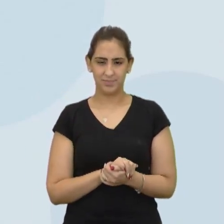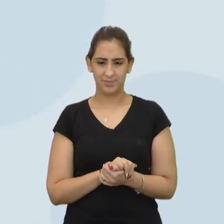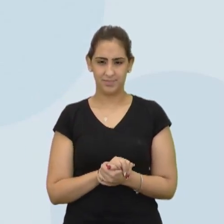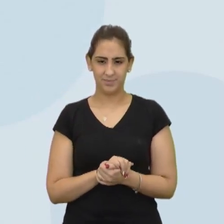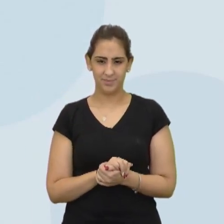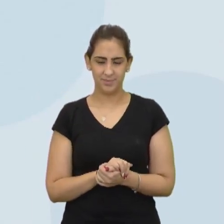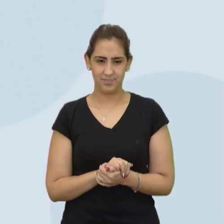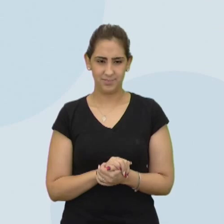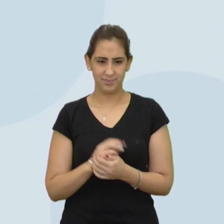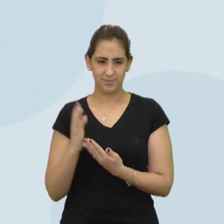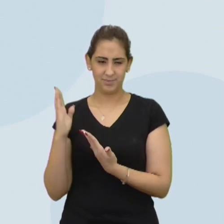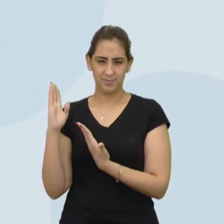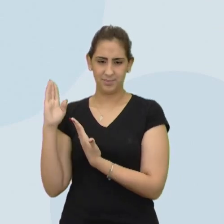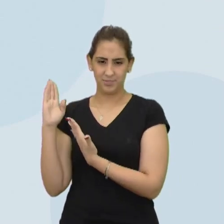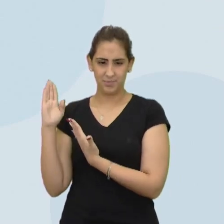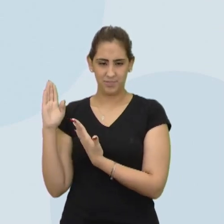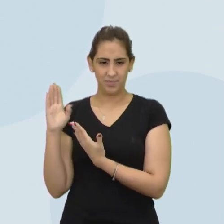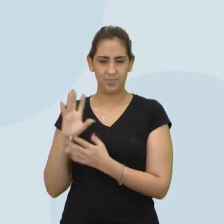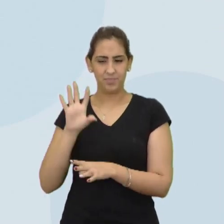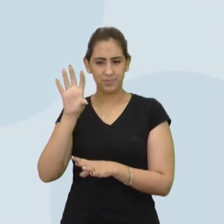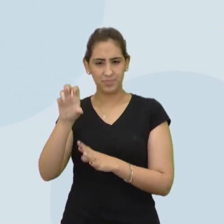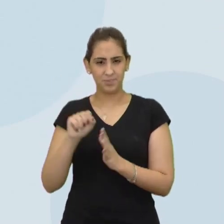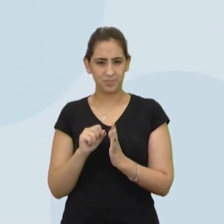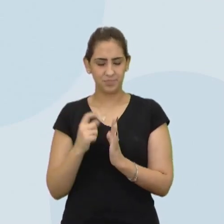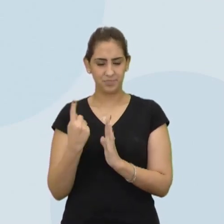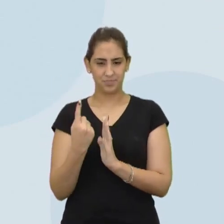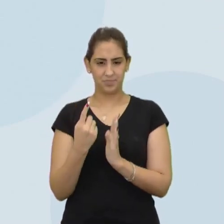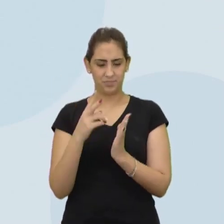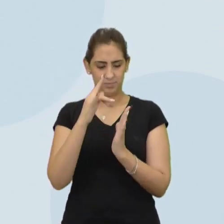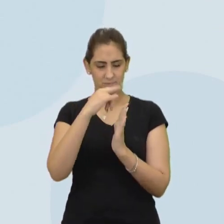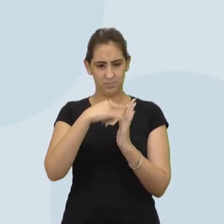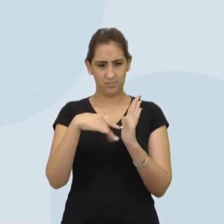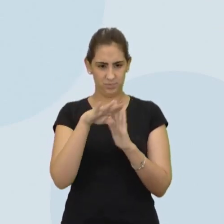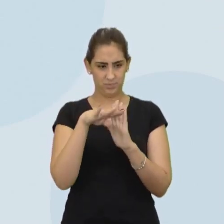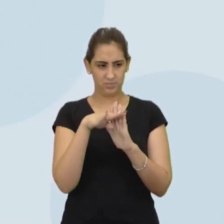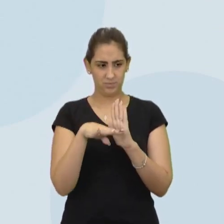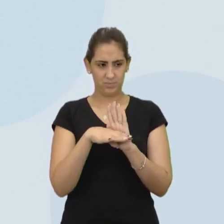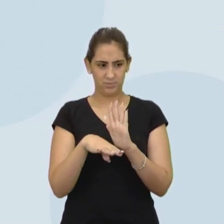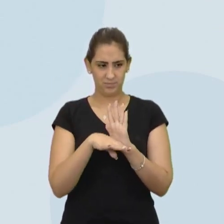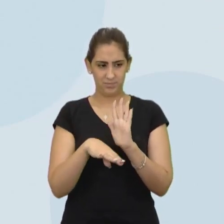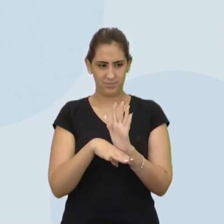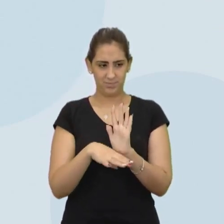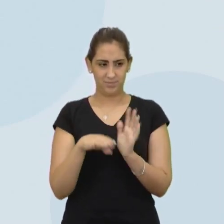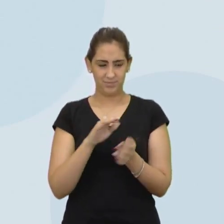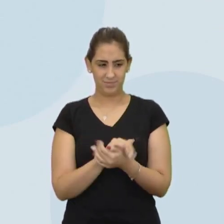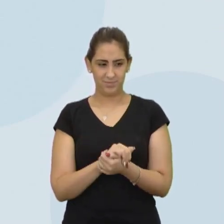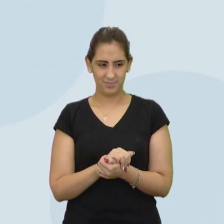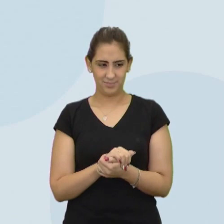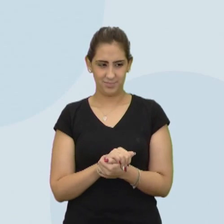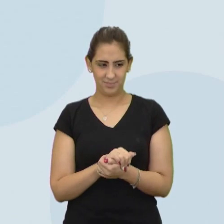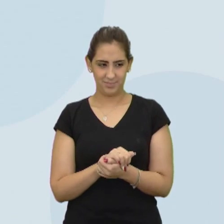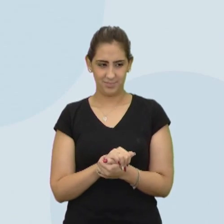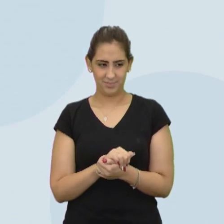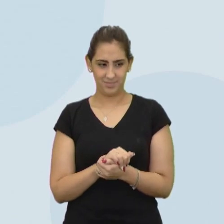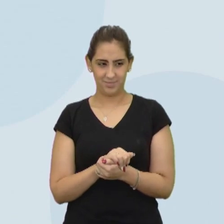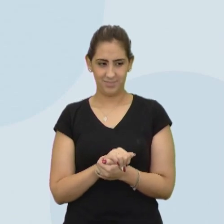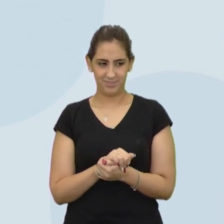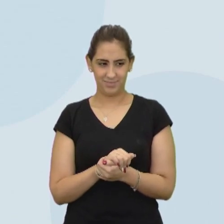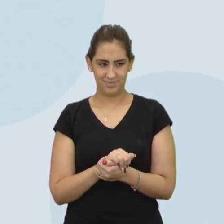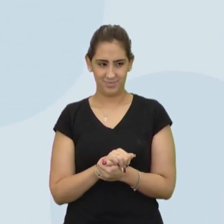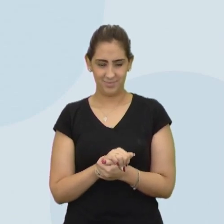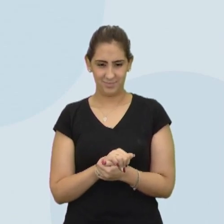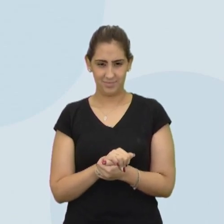frase é retirada de um manual, um livro de lógica, que é uma área da filosofia, né? E diz assim: